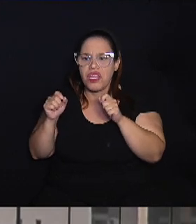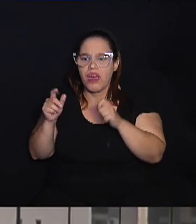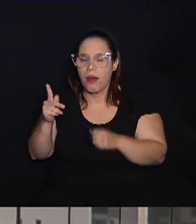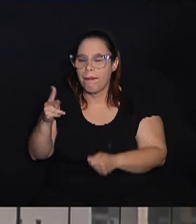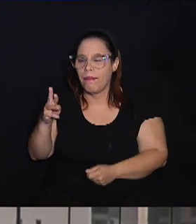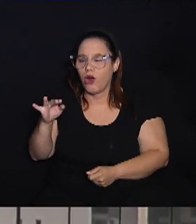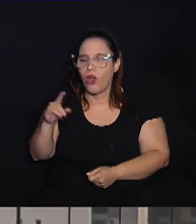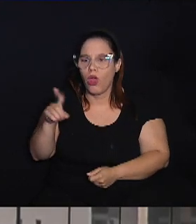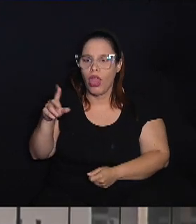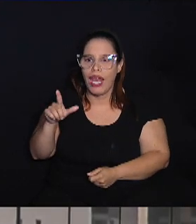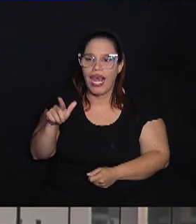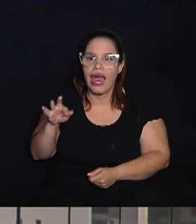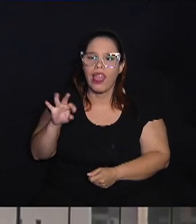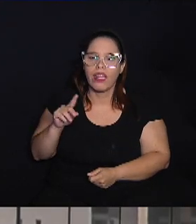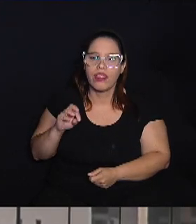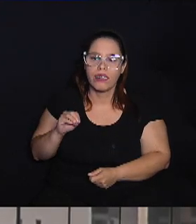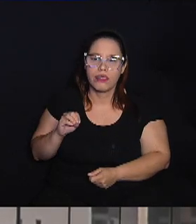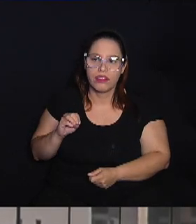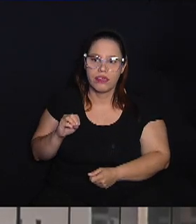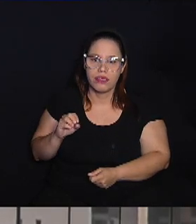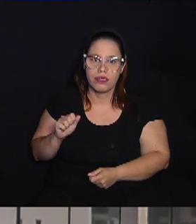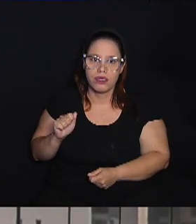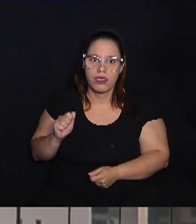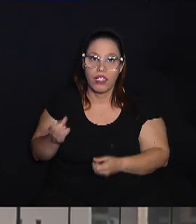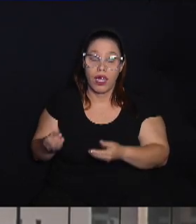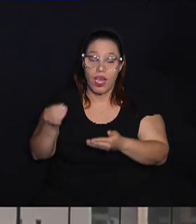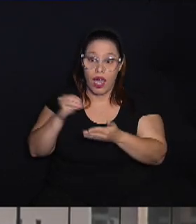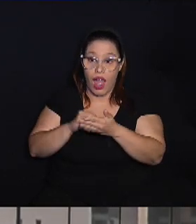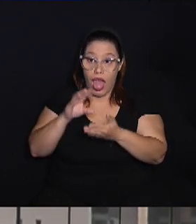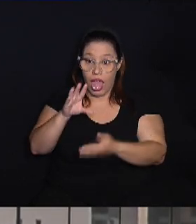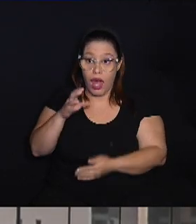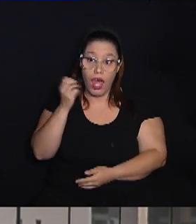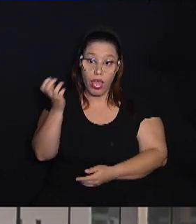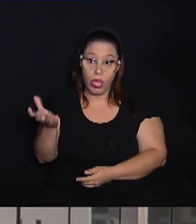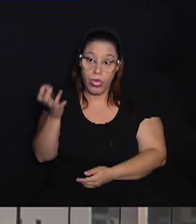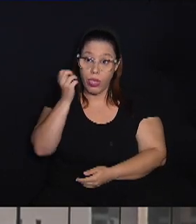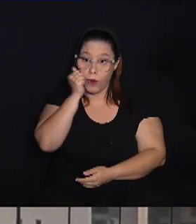que é de onde veio a iniciativa do projeto Adote uma Cooperativa, né?